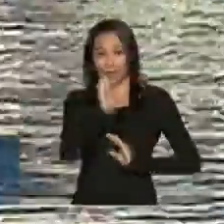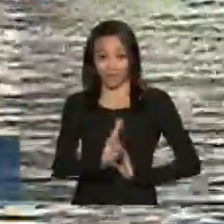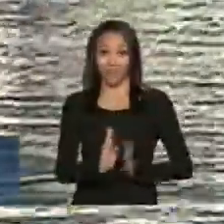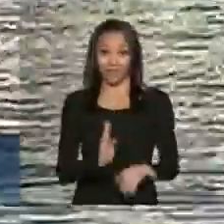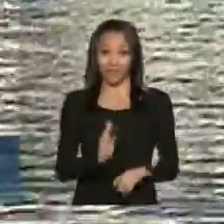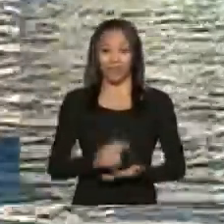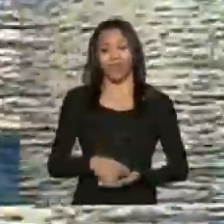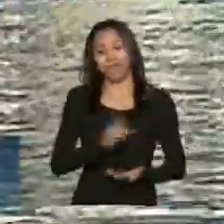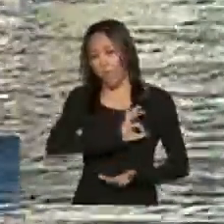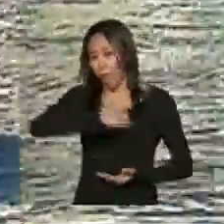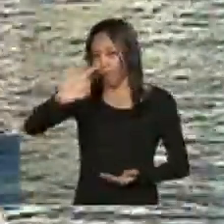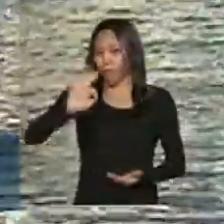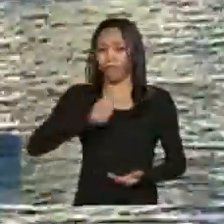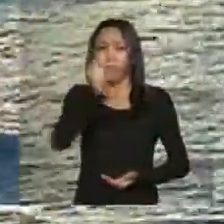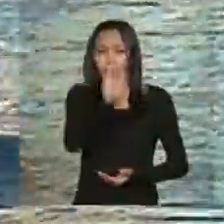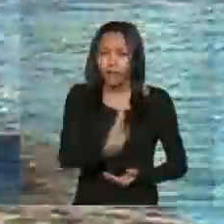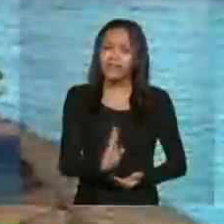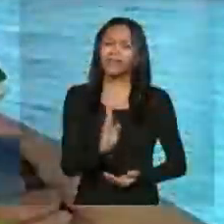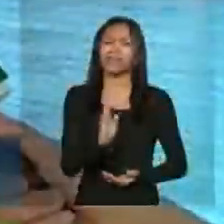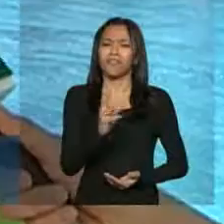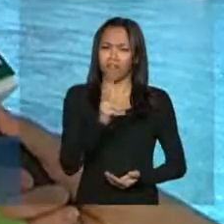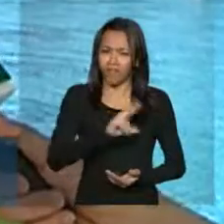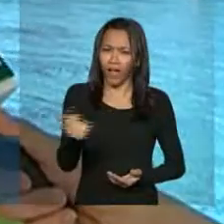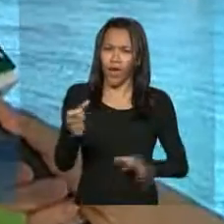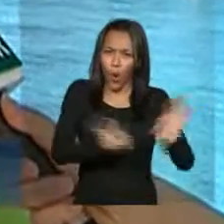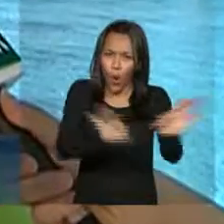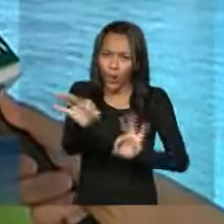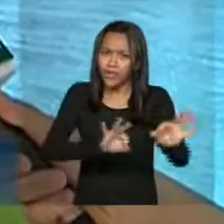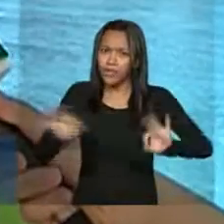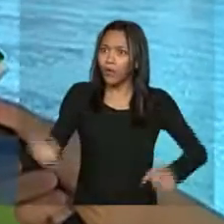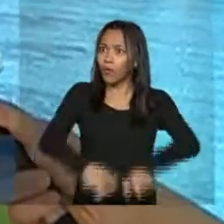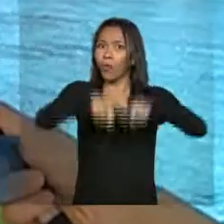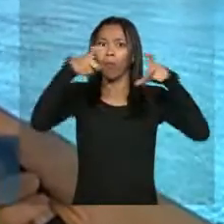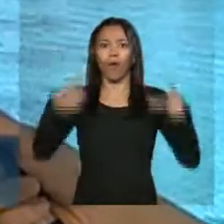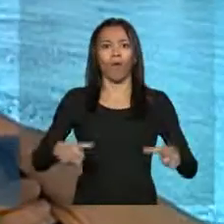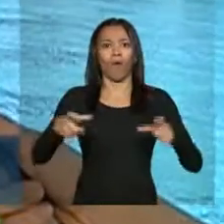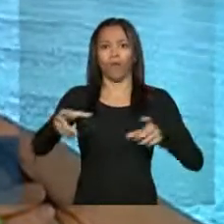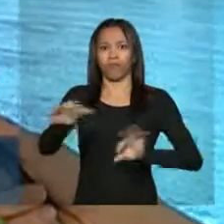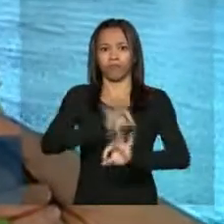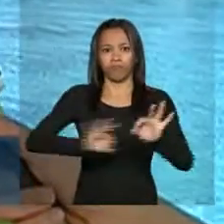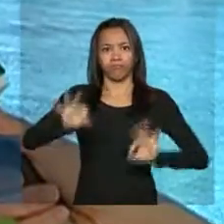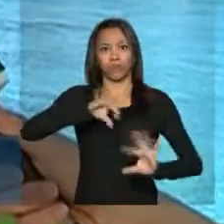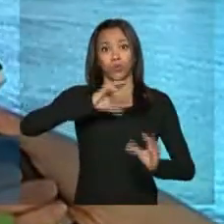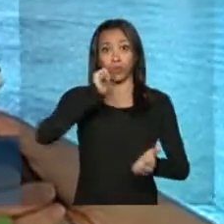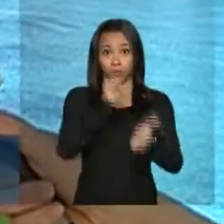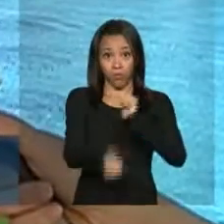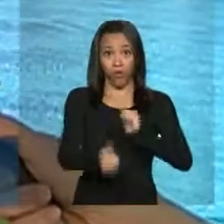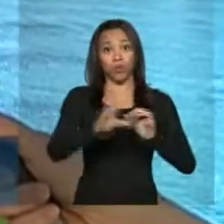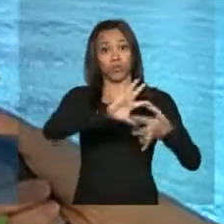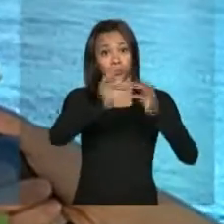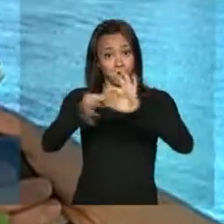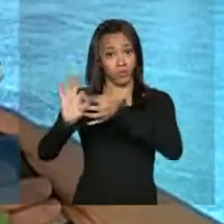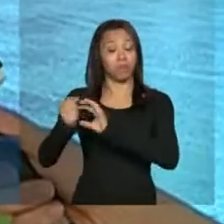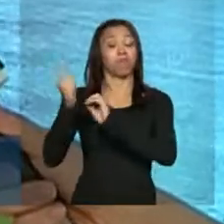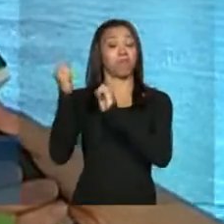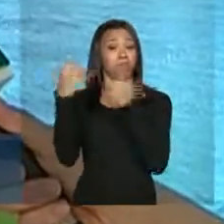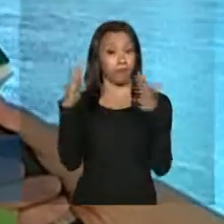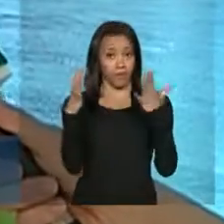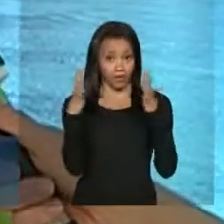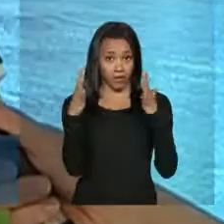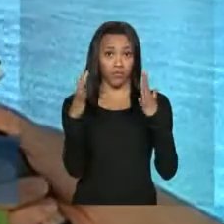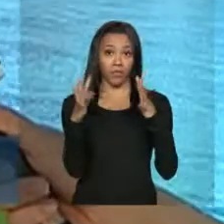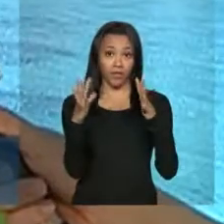planos do brasil vai sediar o maior evento do esporte olímpico então é tá de parabéns acho que tá de parabéns eo